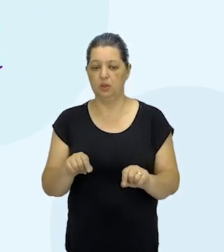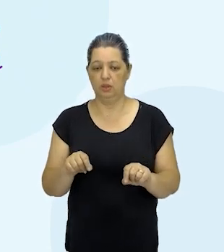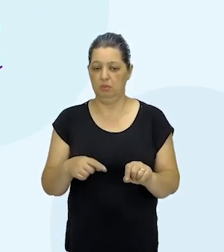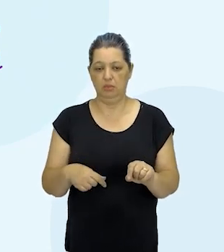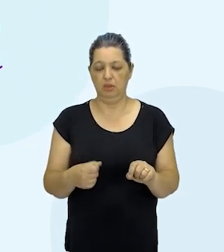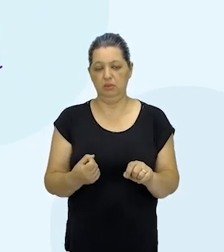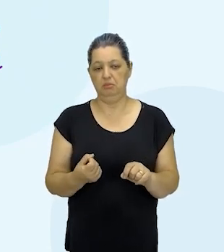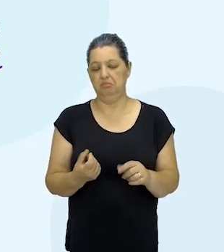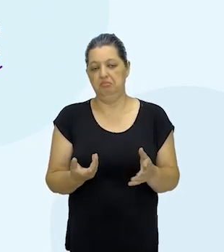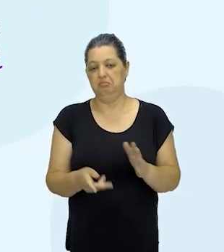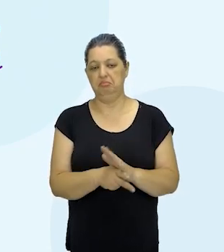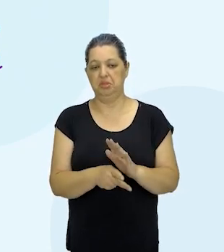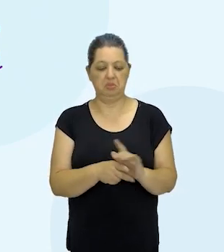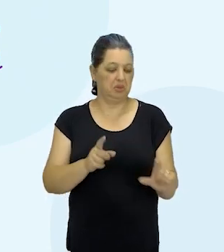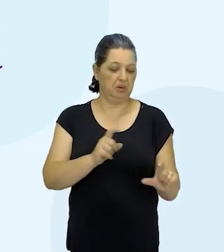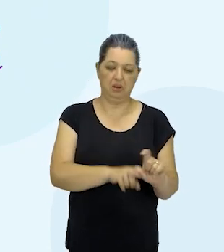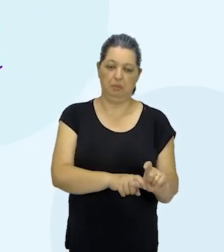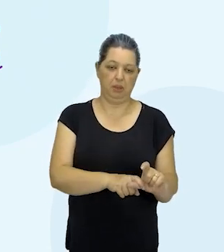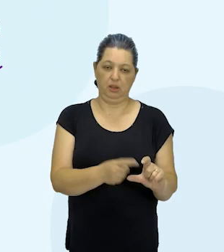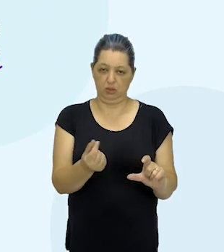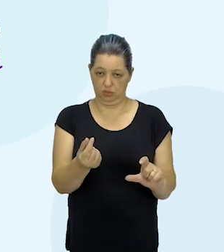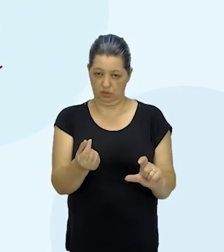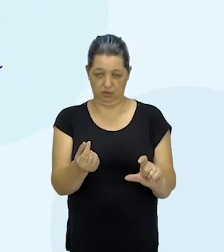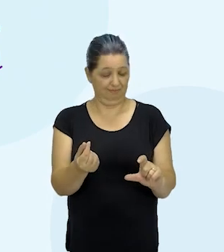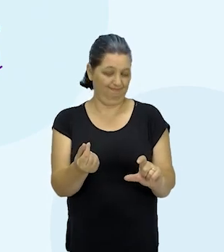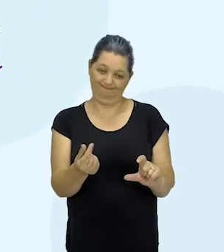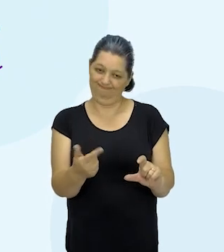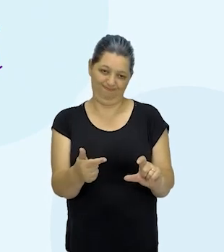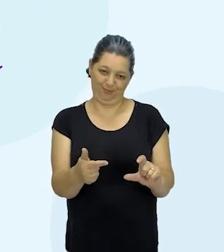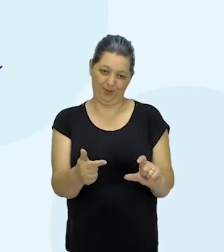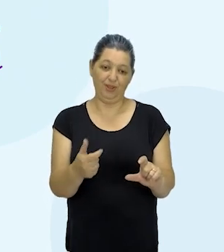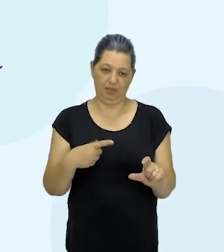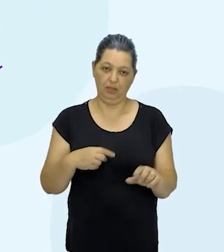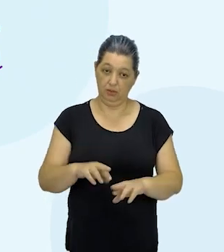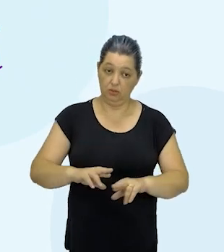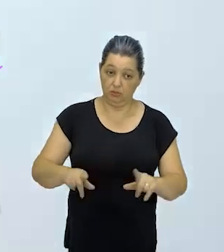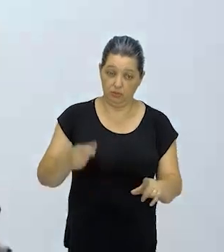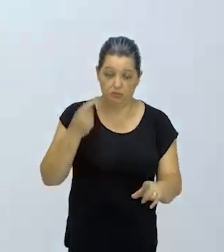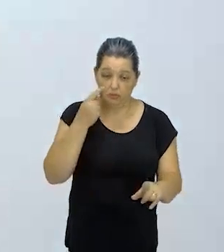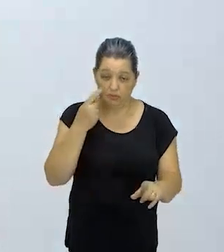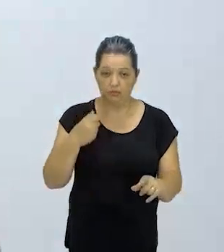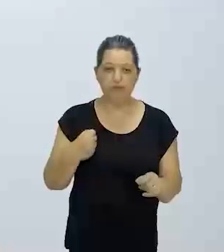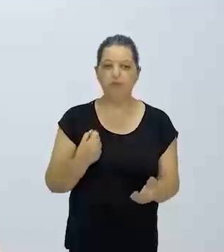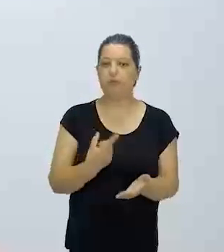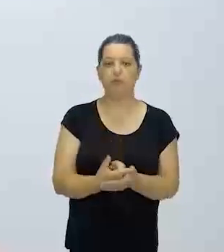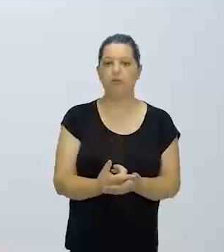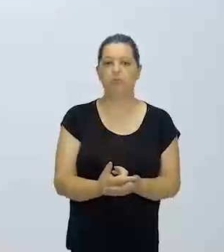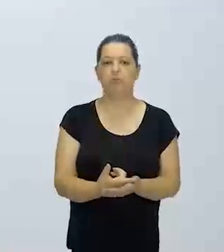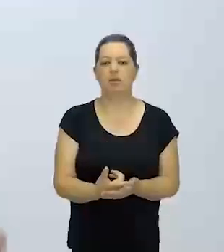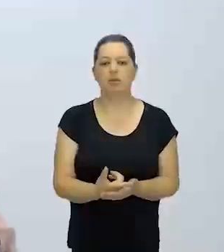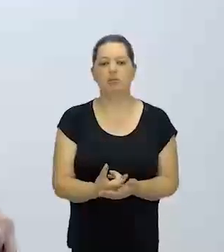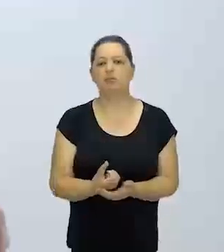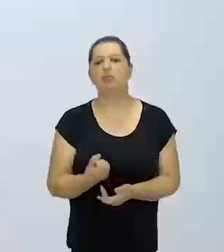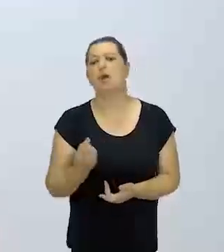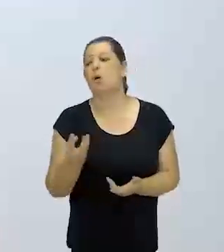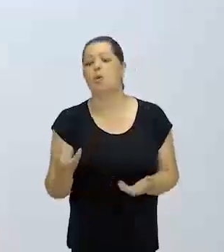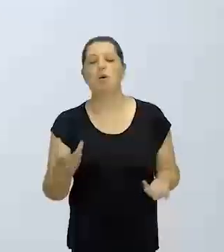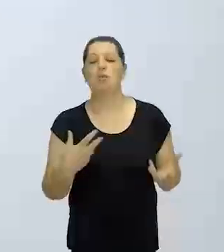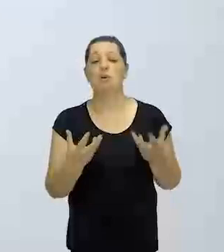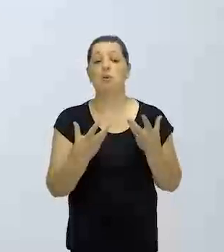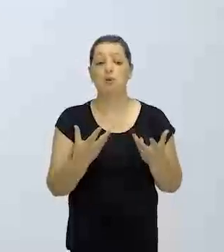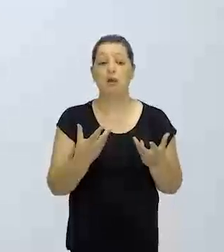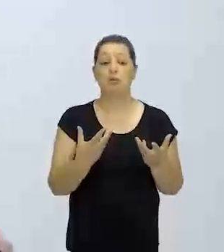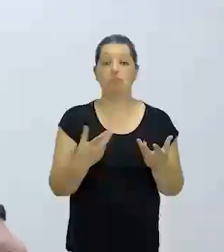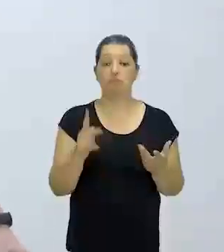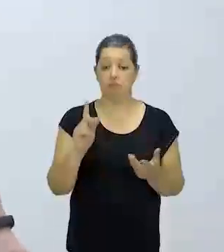vai depender do outro. Então, tem que entender bem essa diferença, ó. Eu posso ir lá comprar quanto eu quero. Aí, dependendo de quanto eu